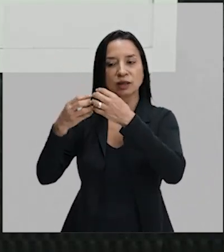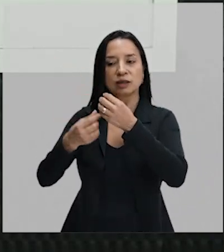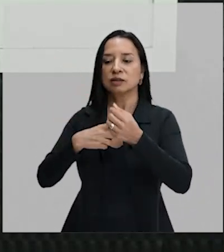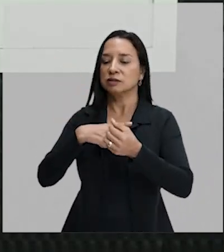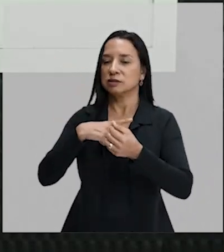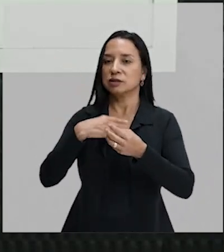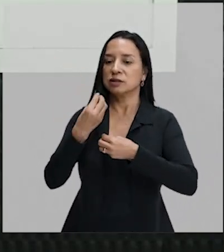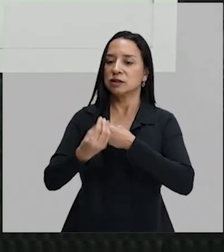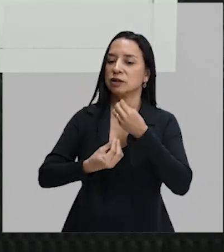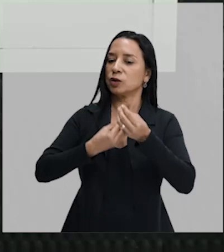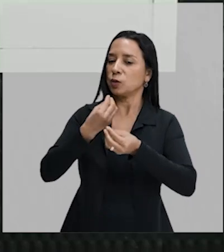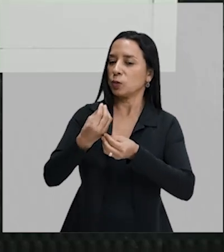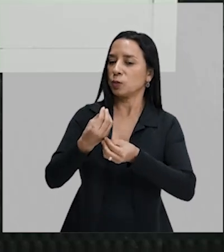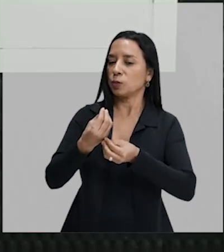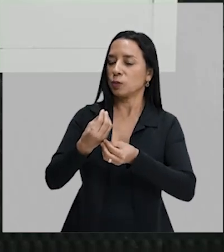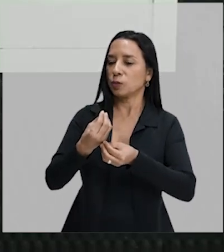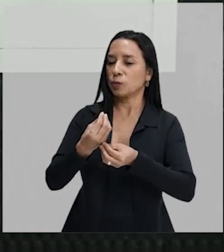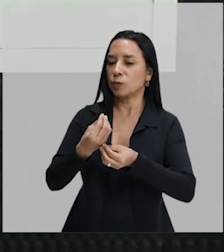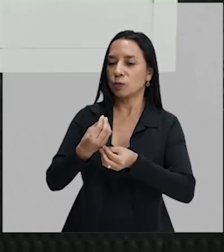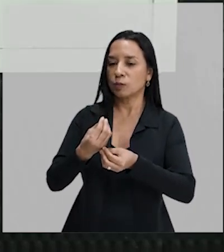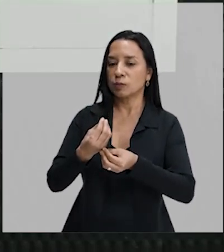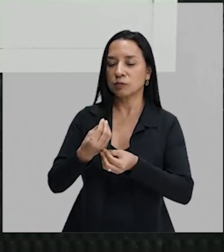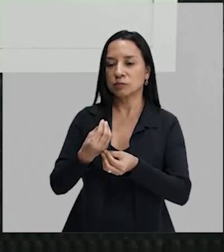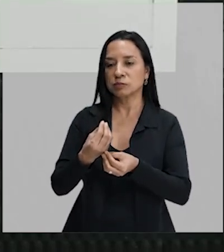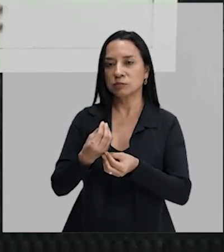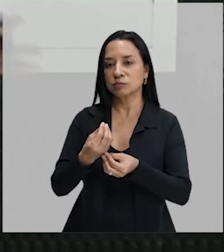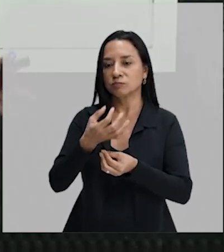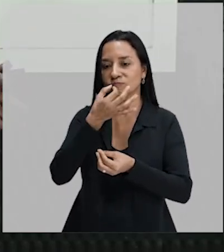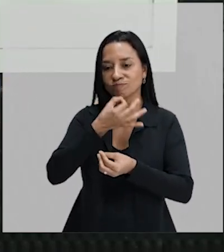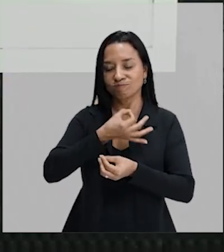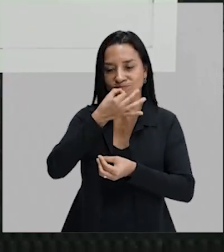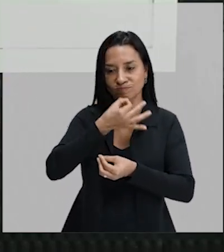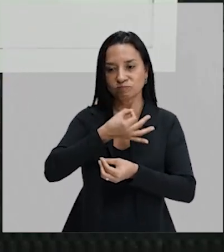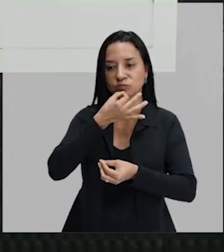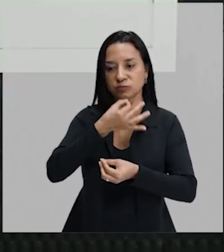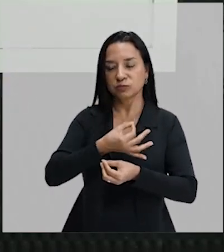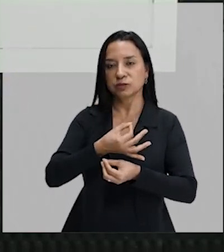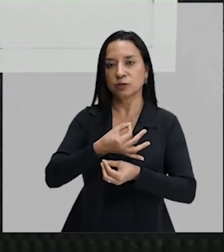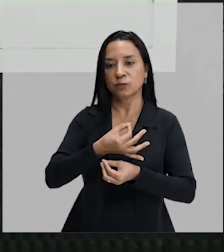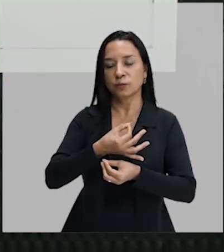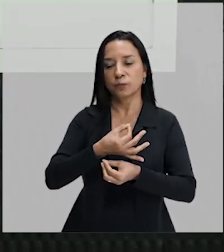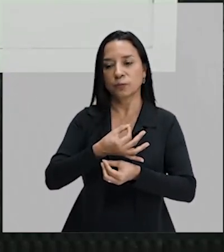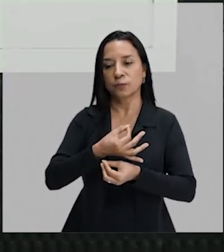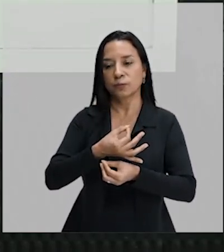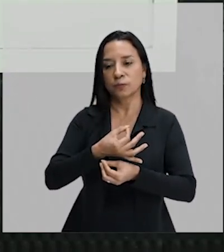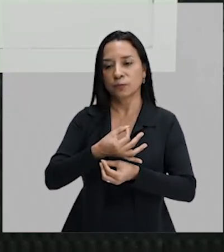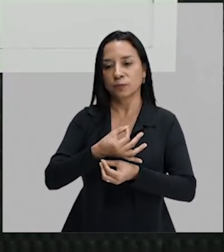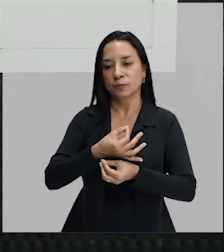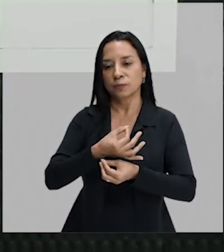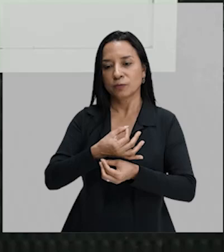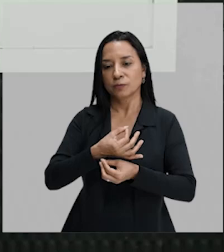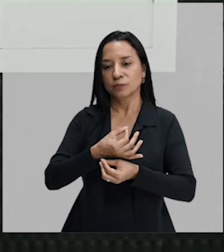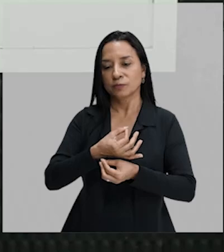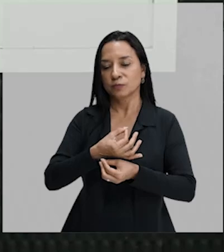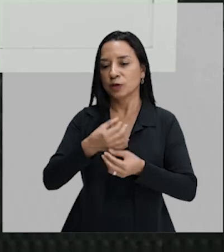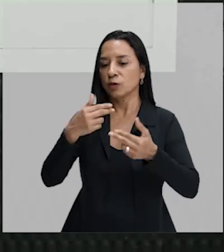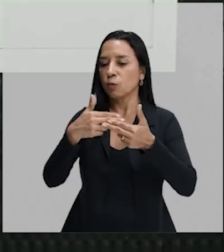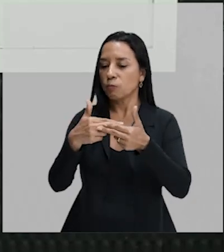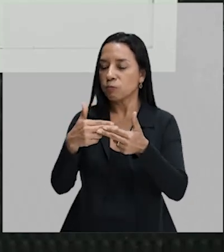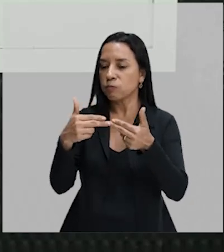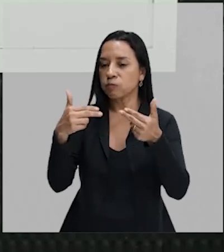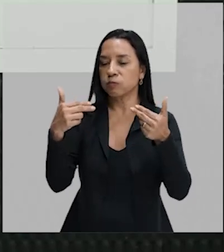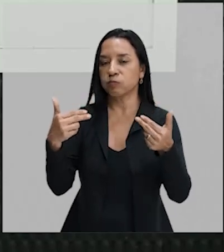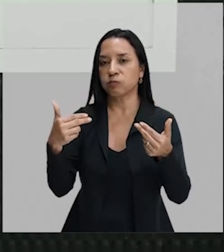armas, entendendo armas no sentido mais benéfico da coisa, e instrumentos, vamos botar como instrumentos para ficar melhor,